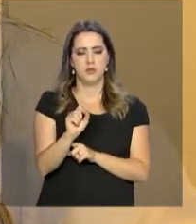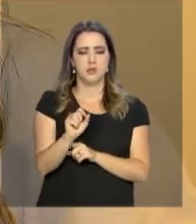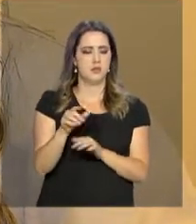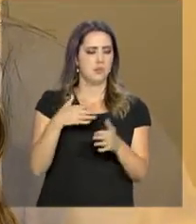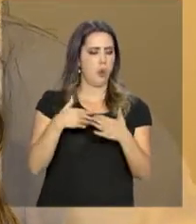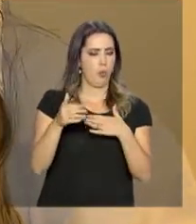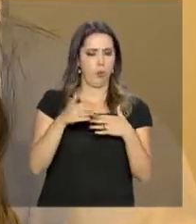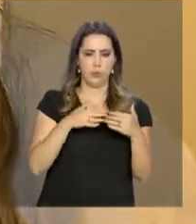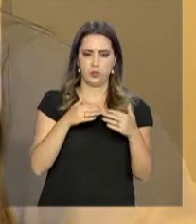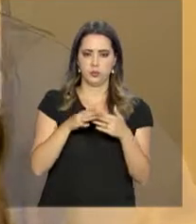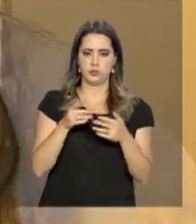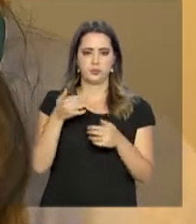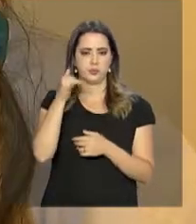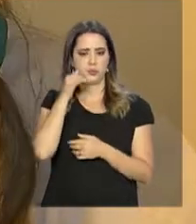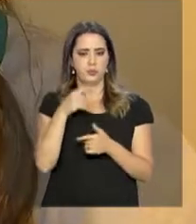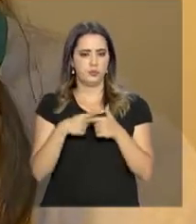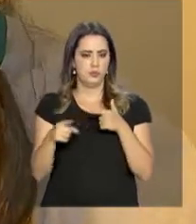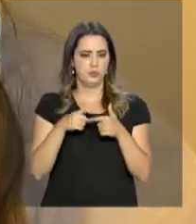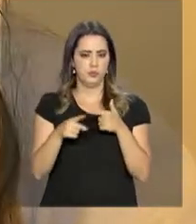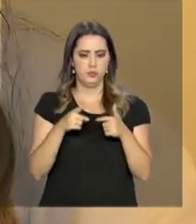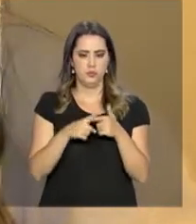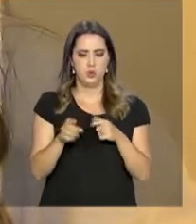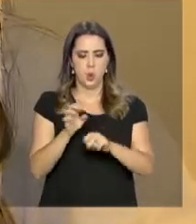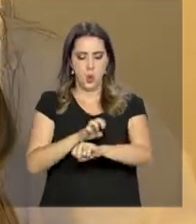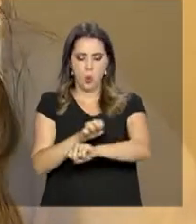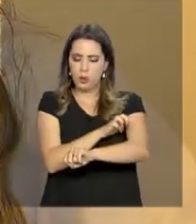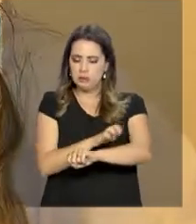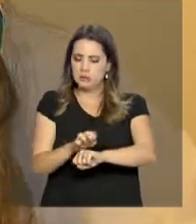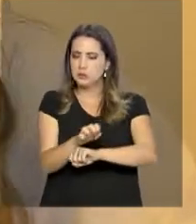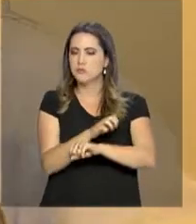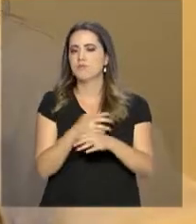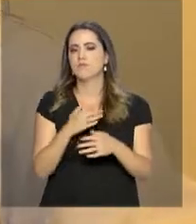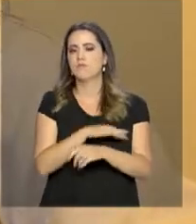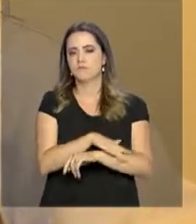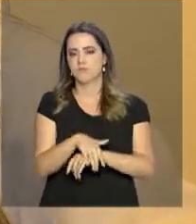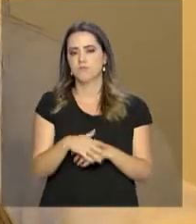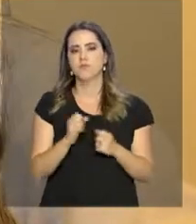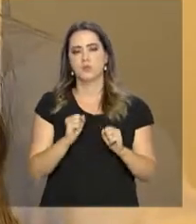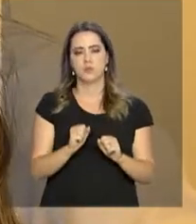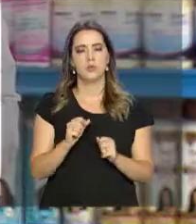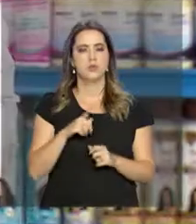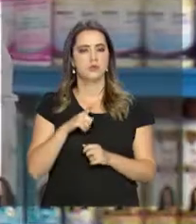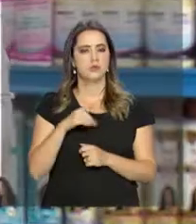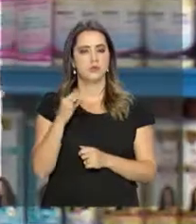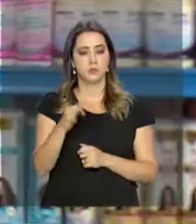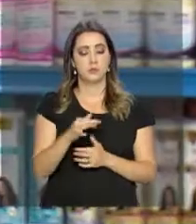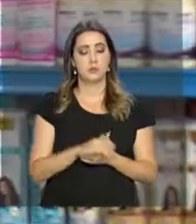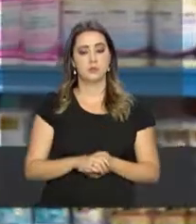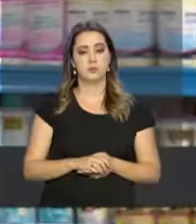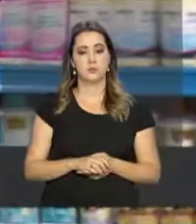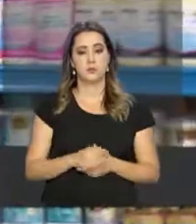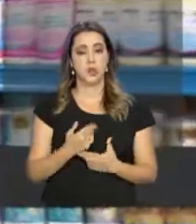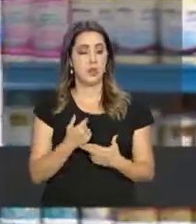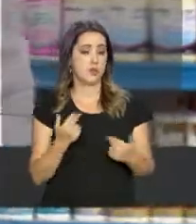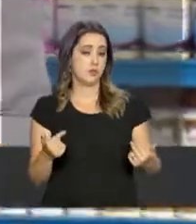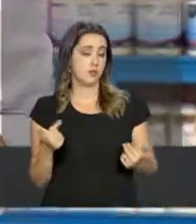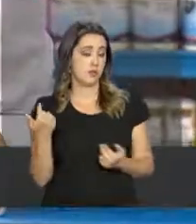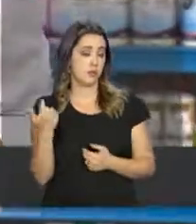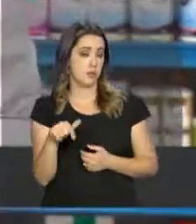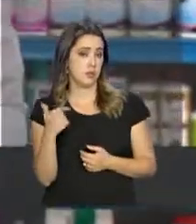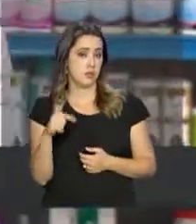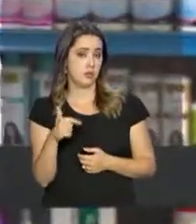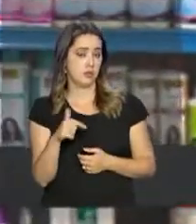qualquer contra indicação ou irritação na pele que possa vir a acontecer né os produtos sem registro são